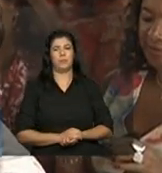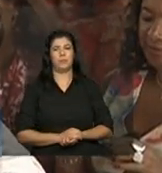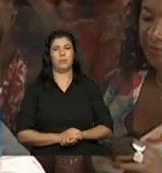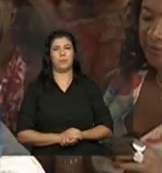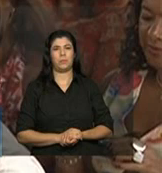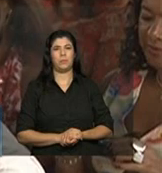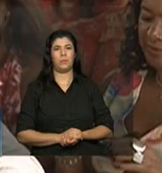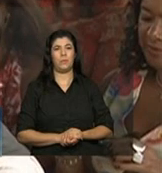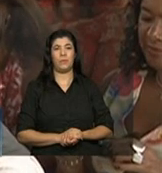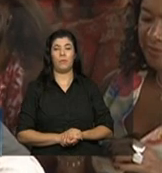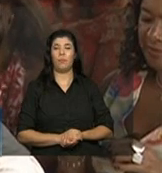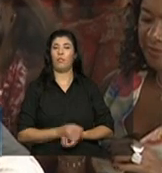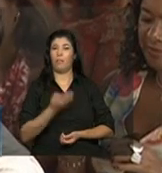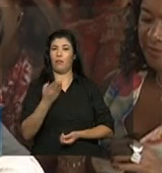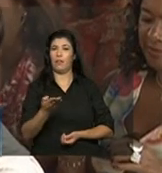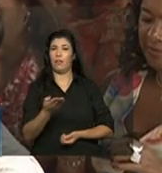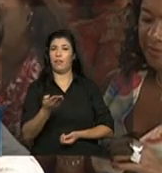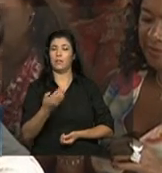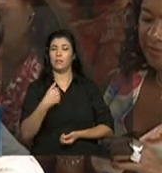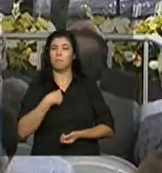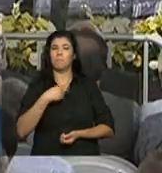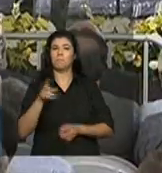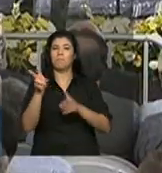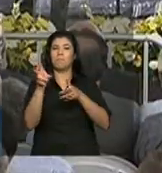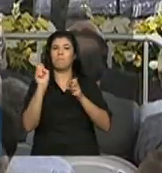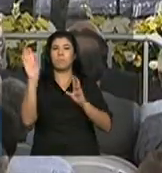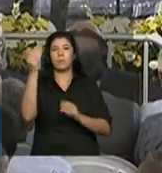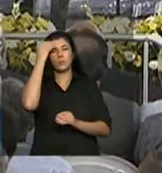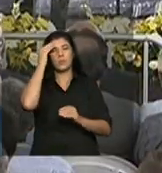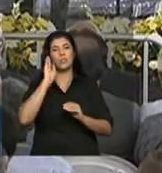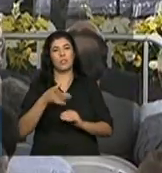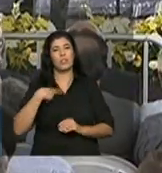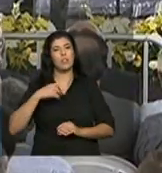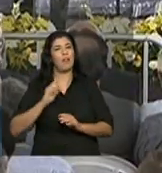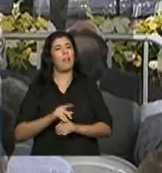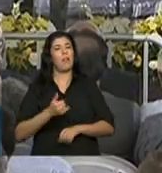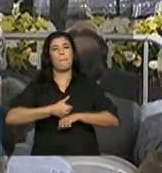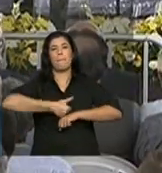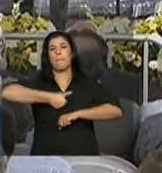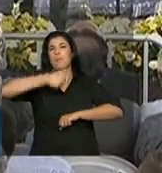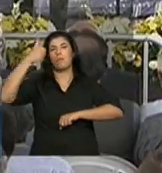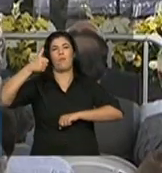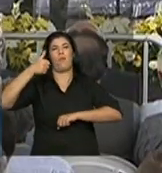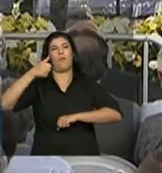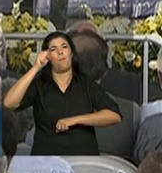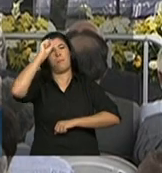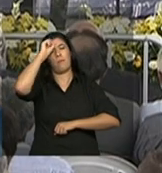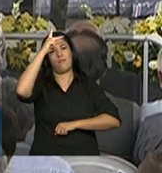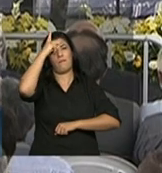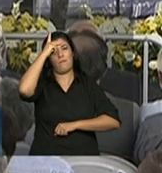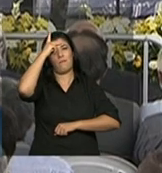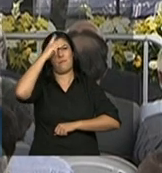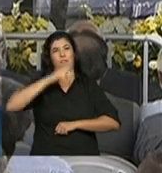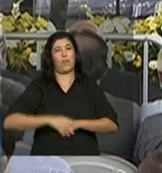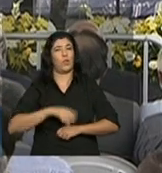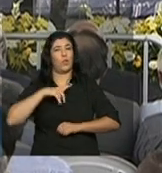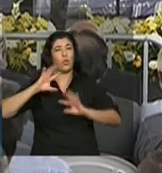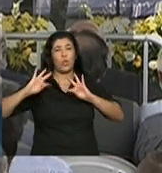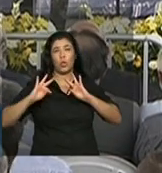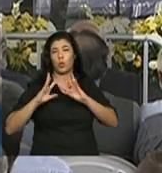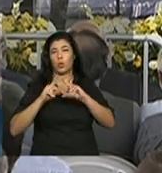E eu cheguei à conclusão que ele é o melhor prefeito das galáxias. E não é da Via